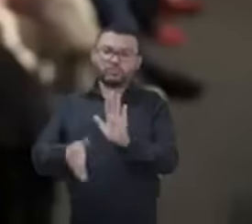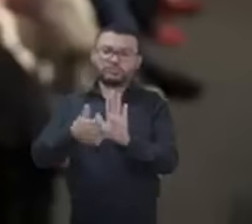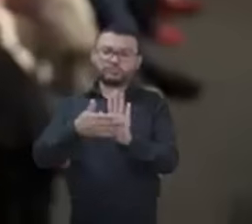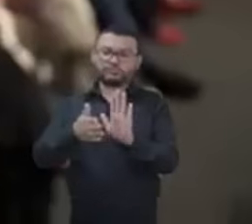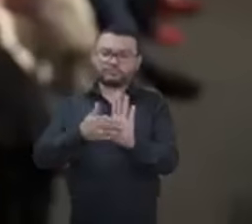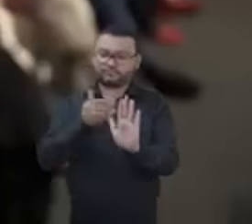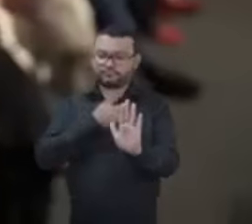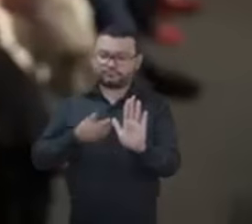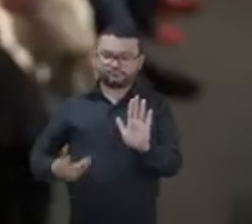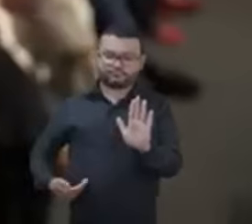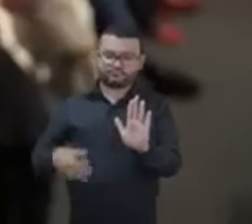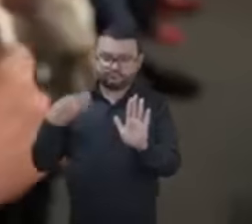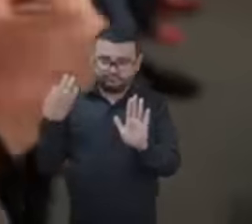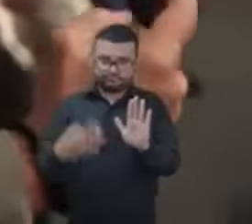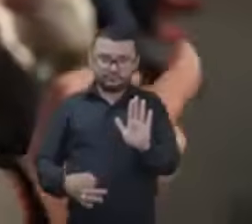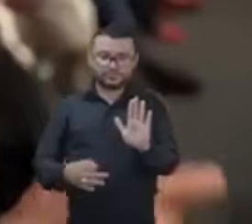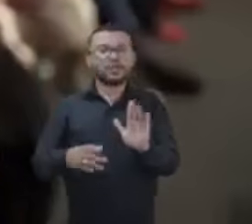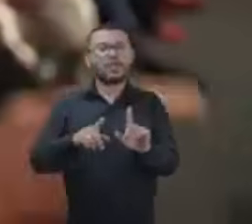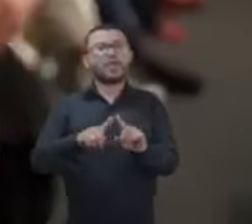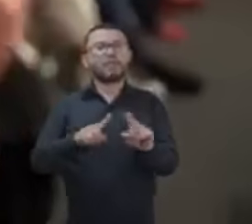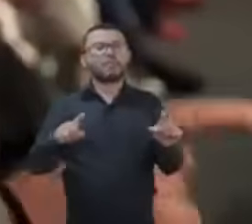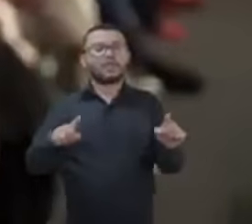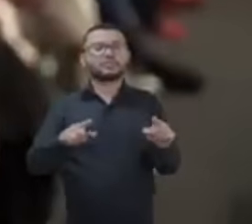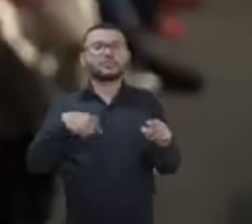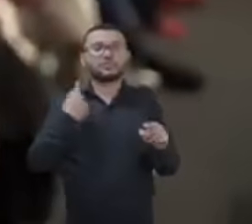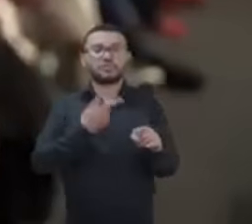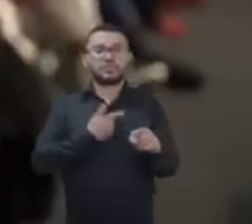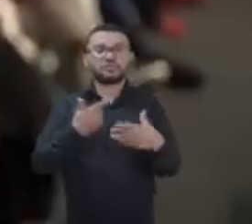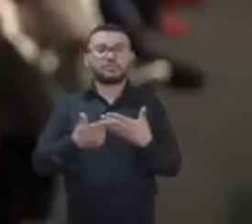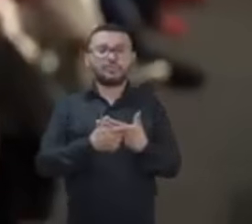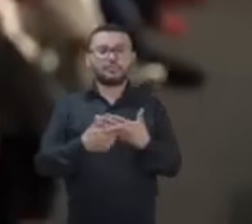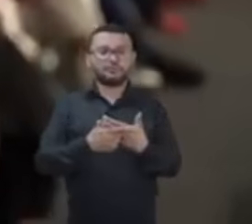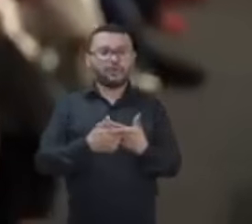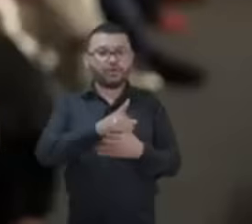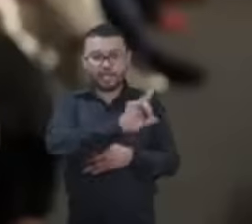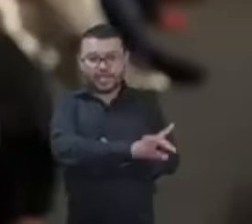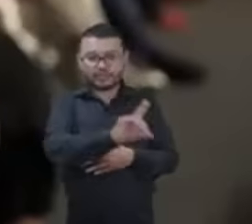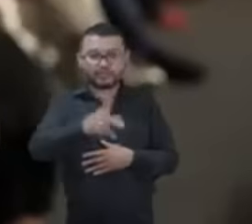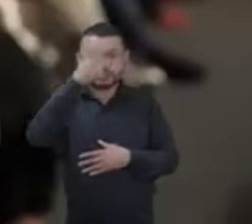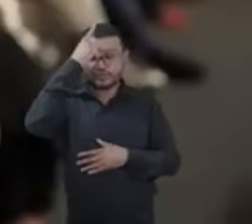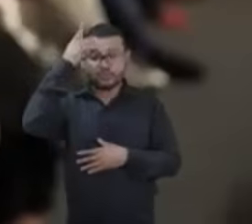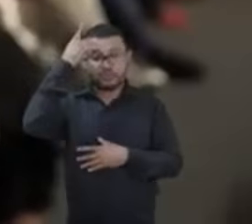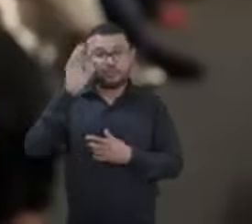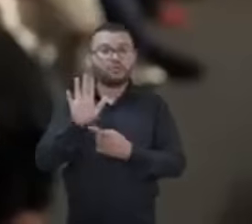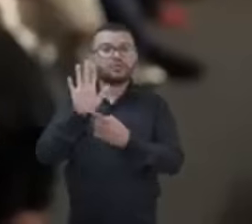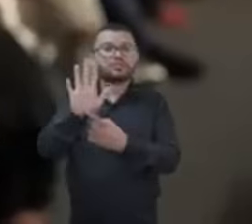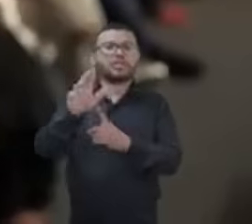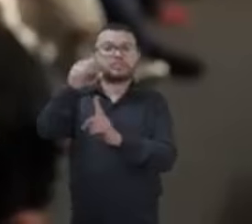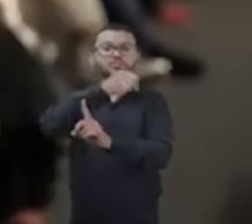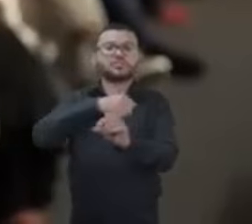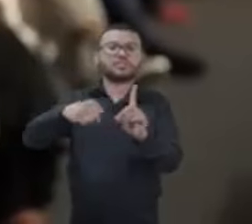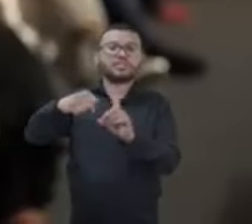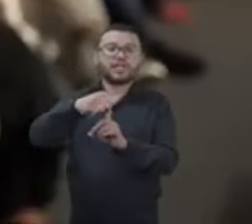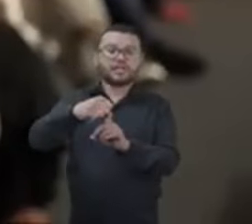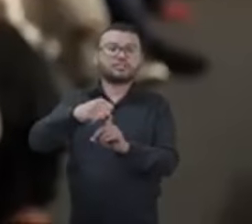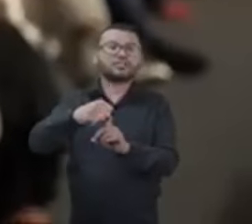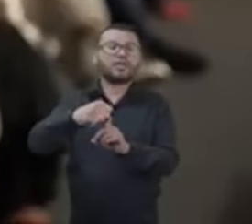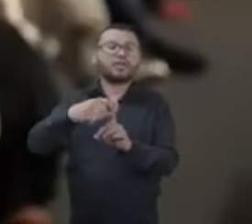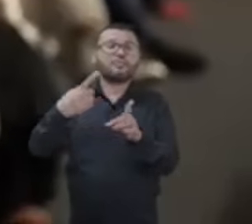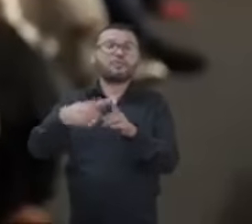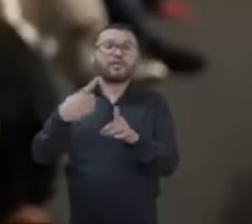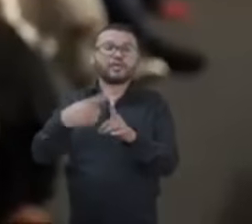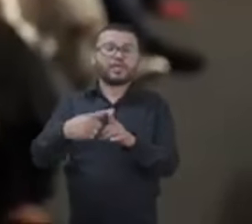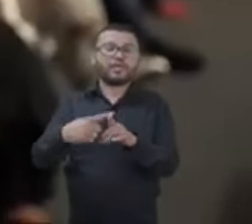E é nosso papel nós lembrarmos a sociedade brasileira que assumimos, que o presidente